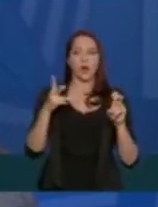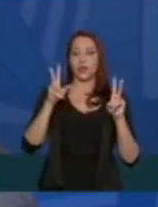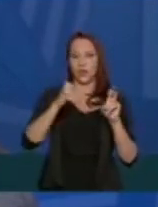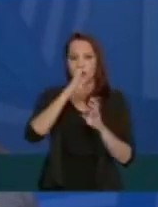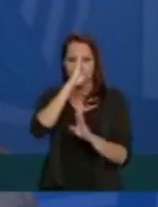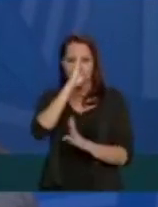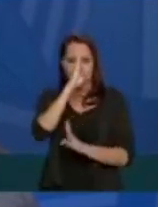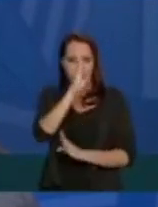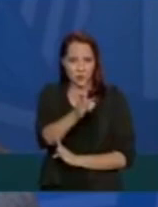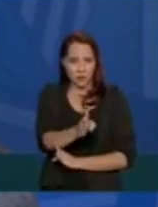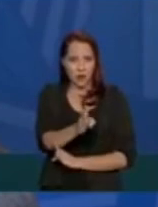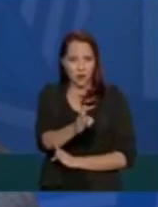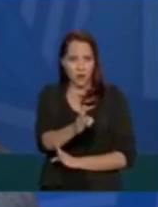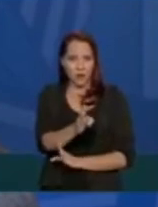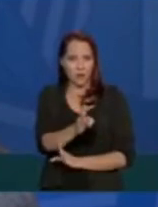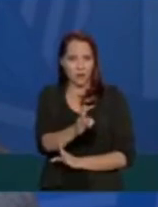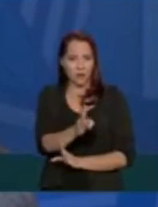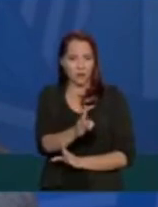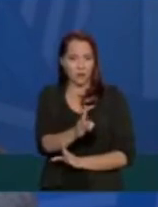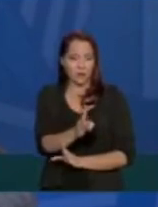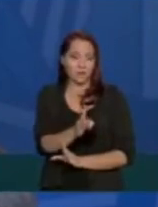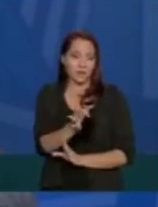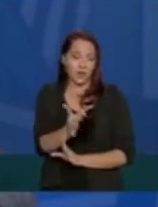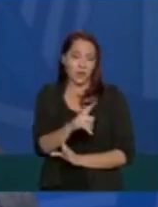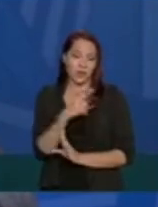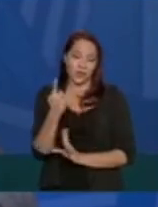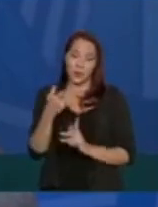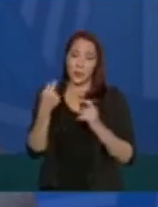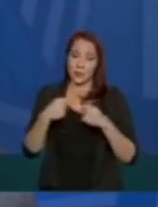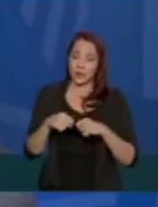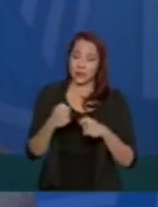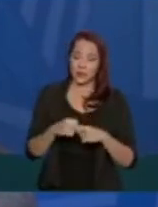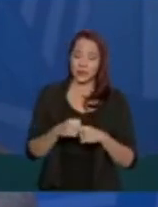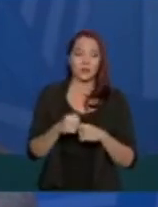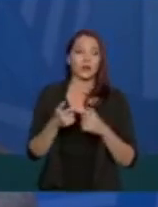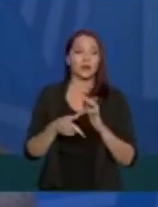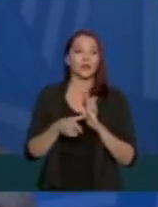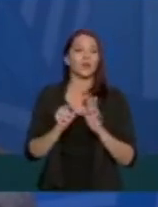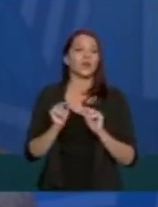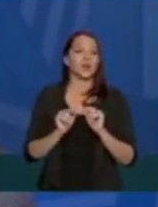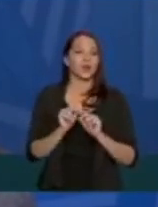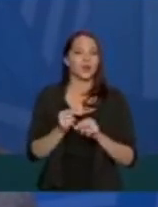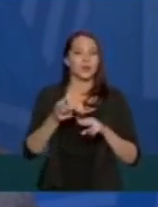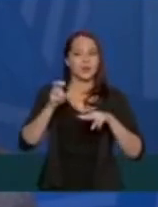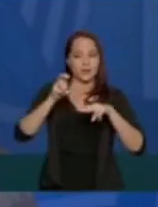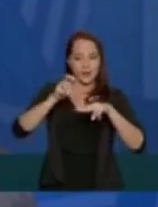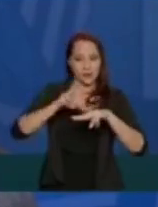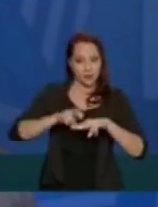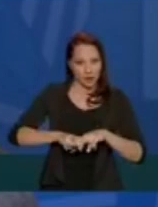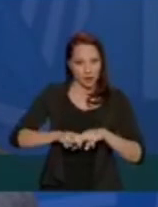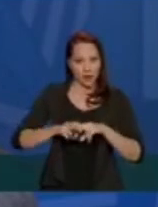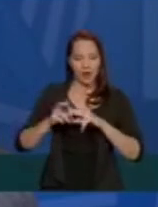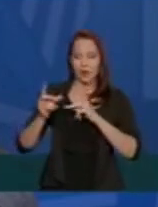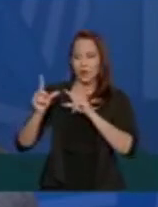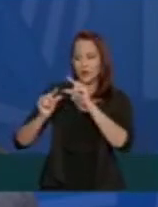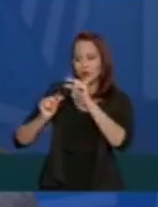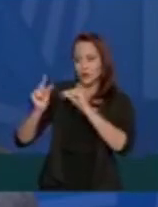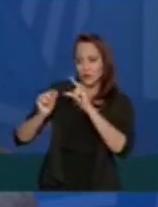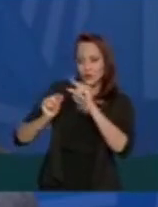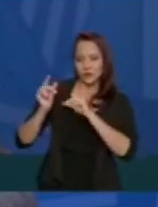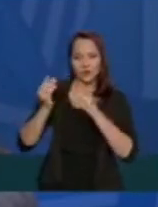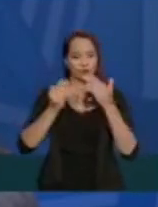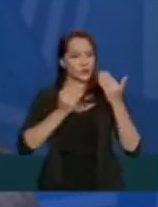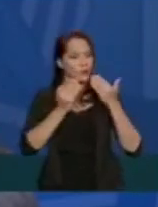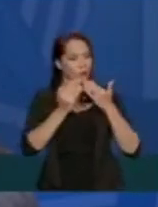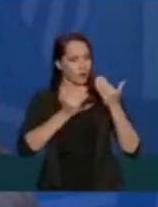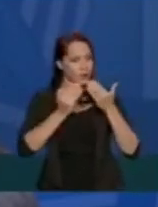central, devemos sentar e dialogar sobre o